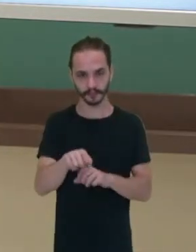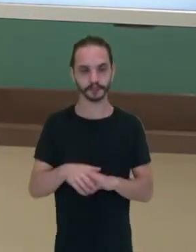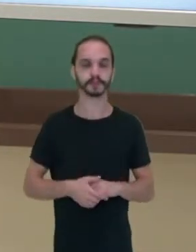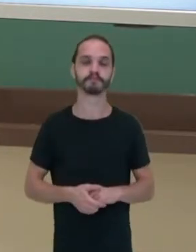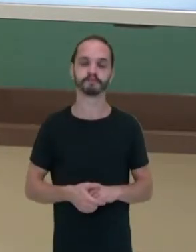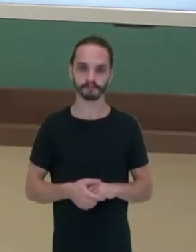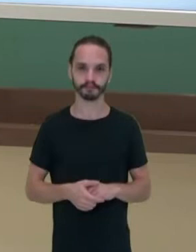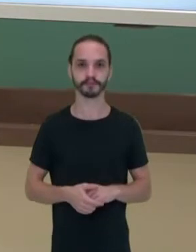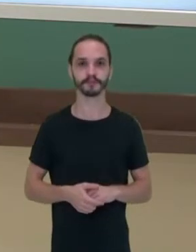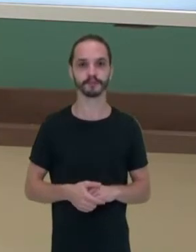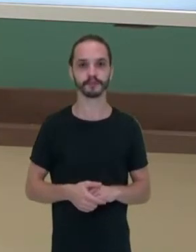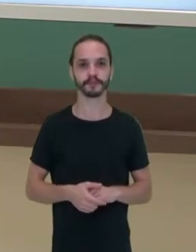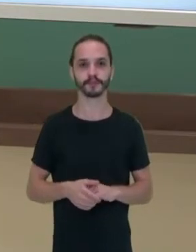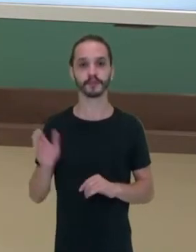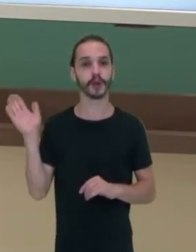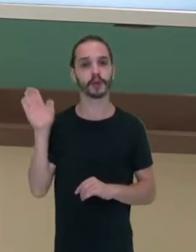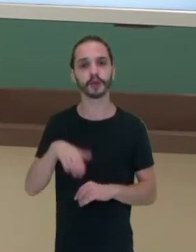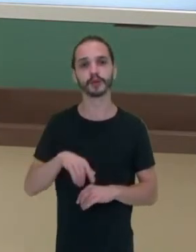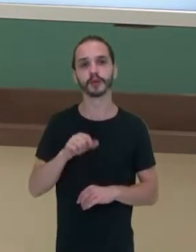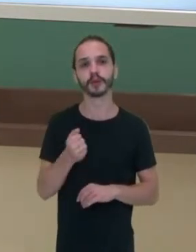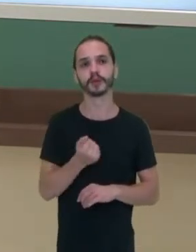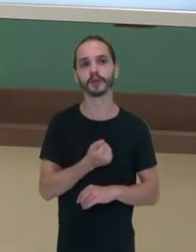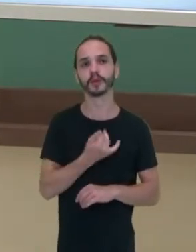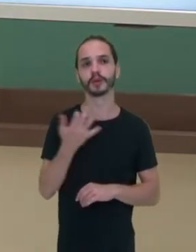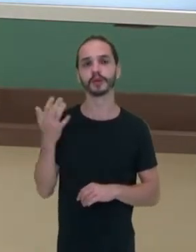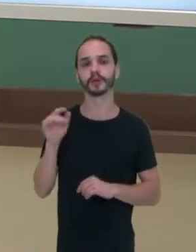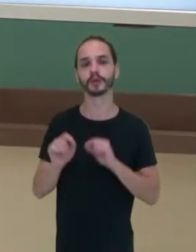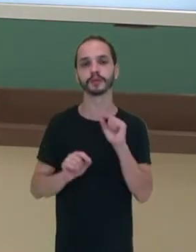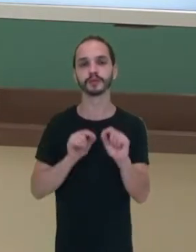então? Eu trago aqui algumas